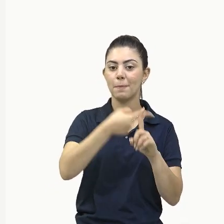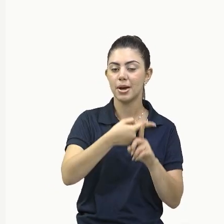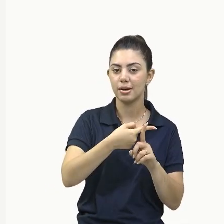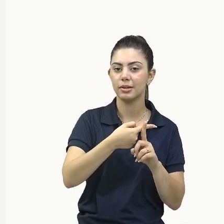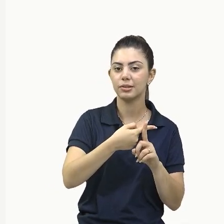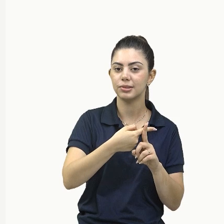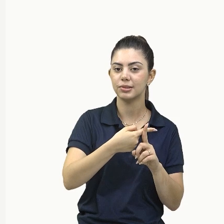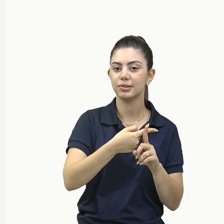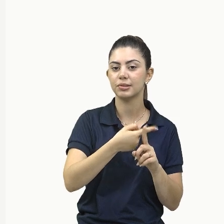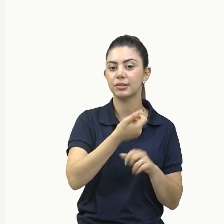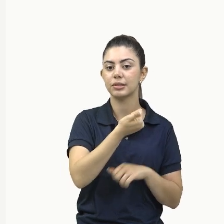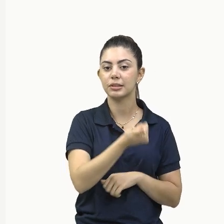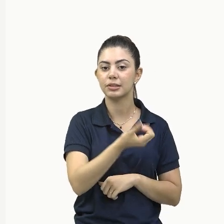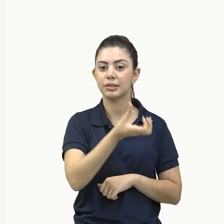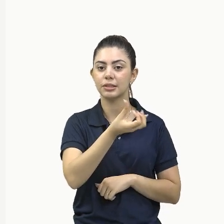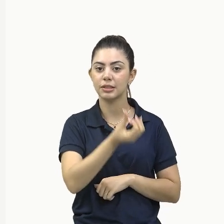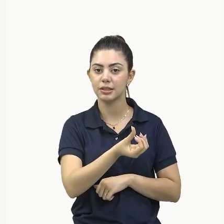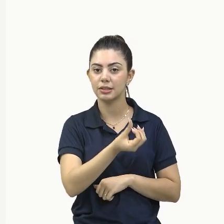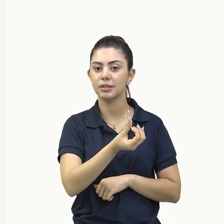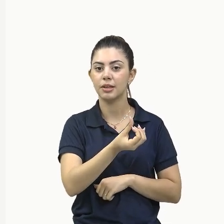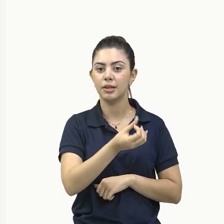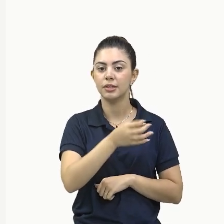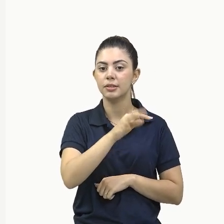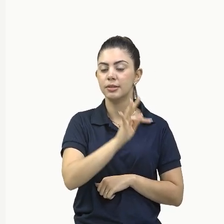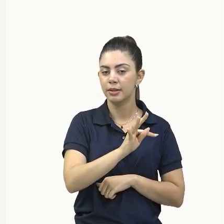mais 16t